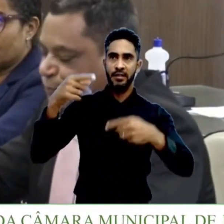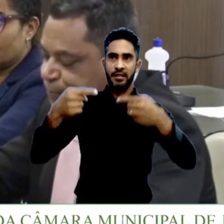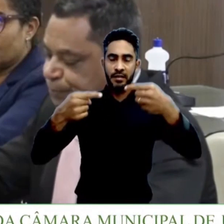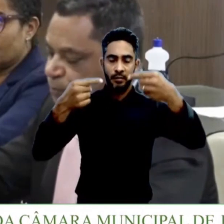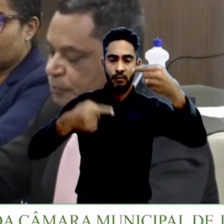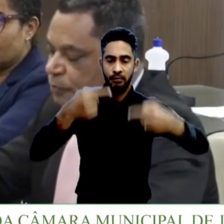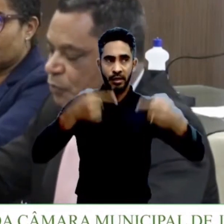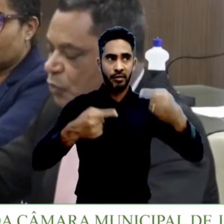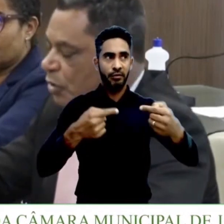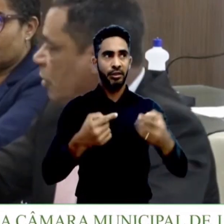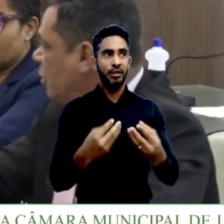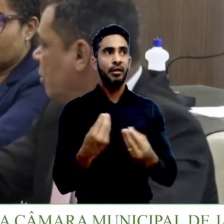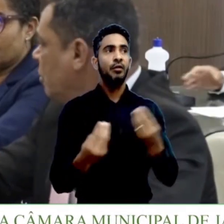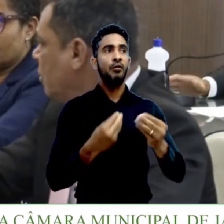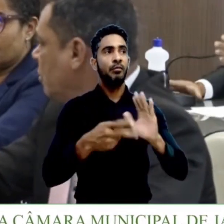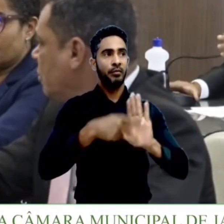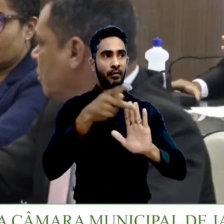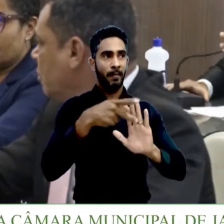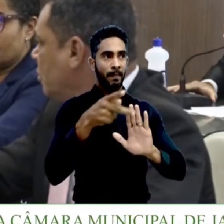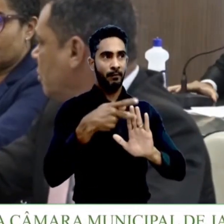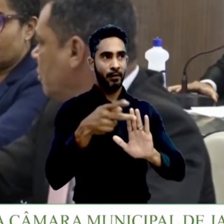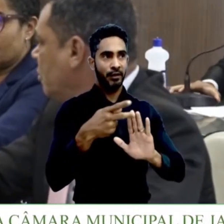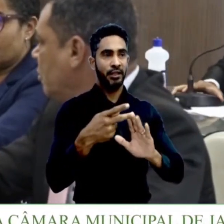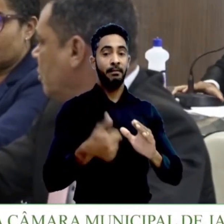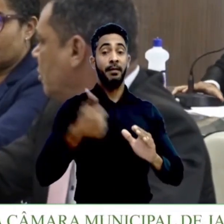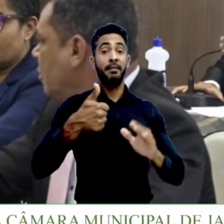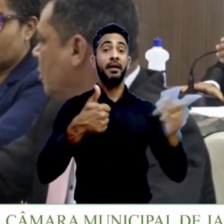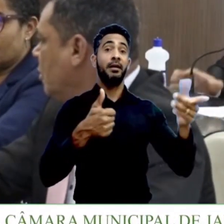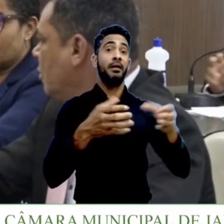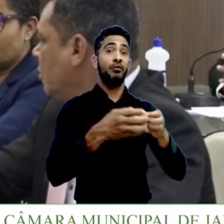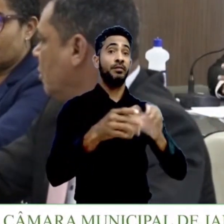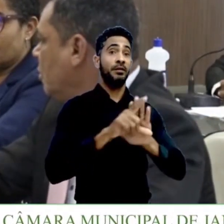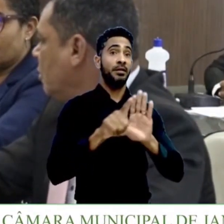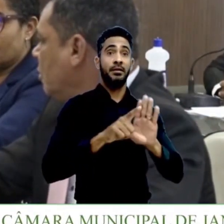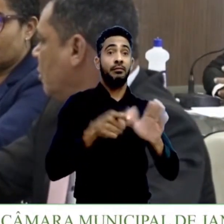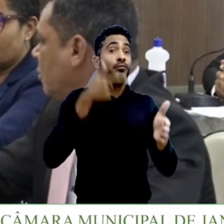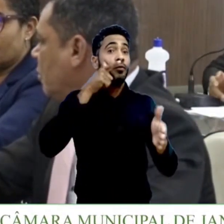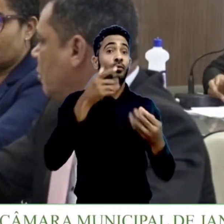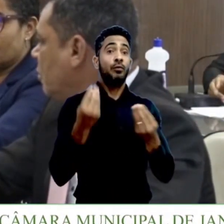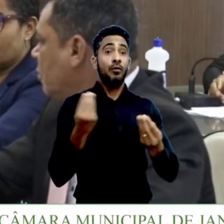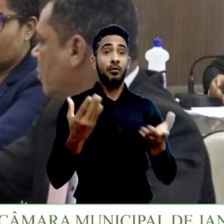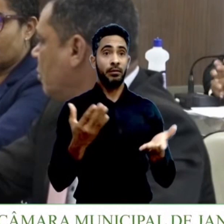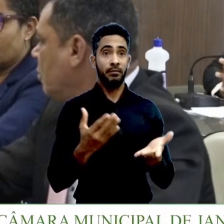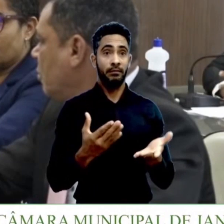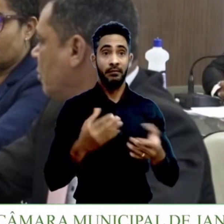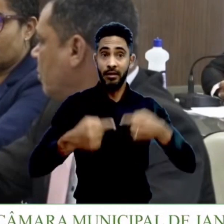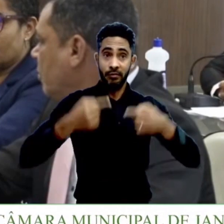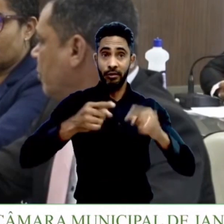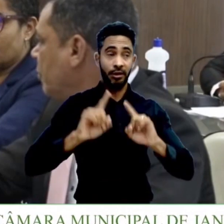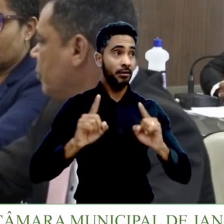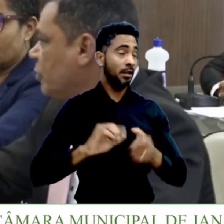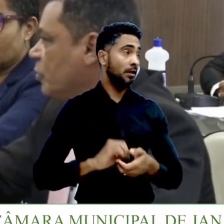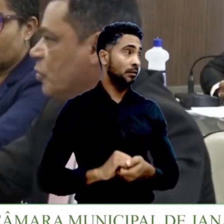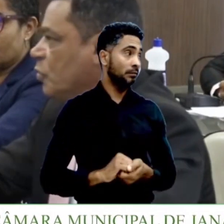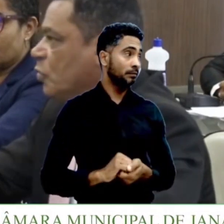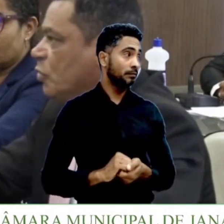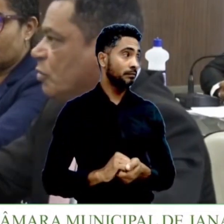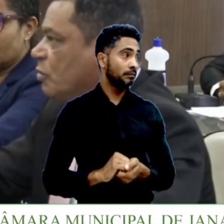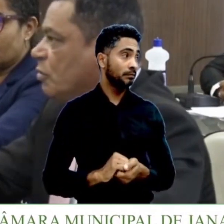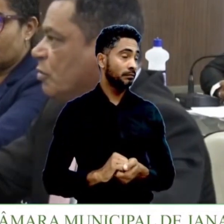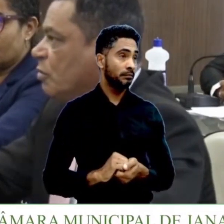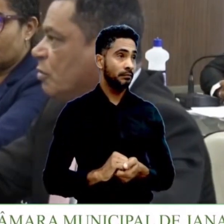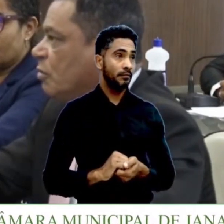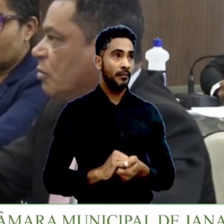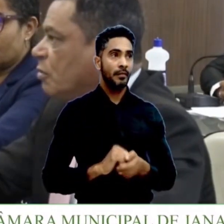discutir. Como é que você sabe do projeto primeiro que a Comissão de Legislação? Não tem condição, ué. Então não vai discutir, não, ué. A palavra, presidente.